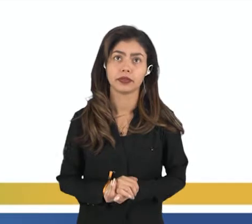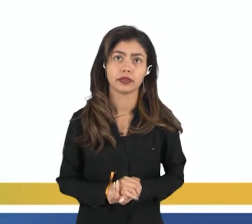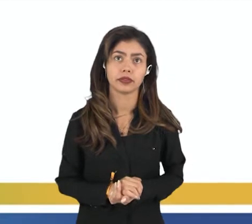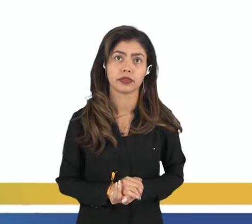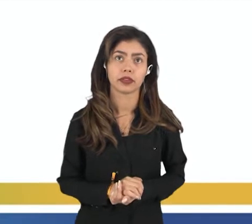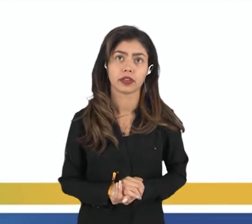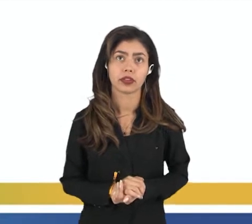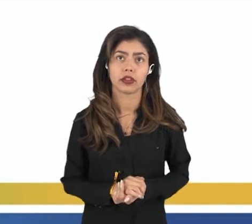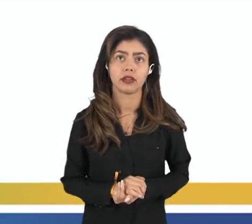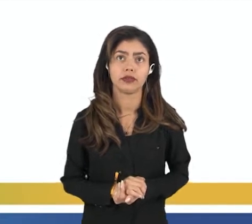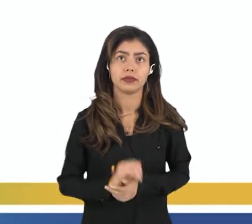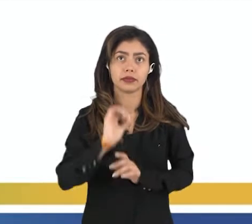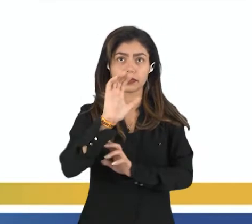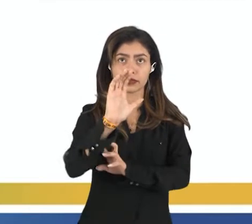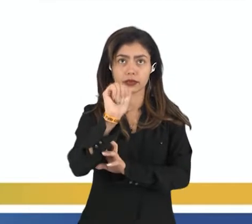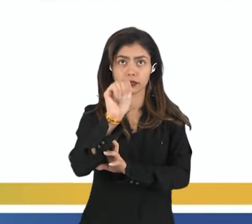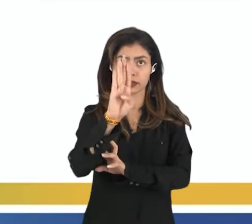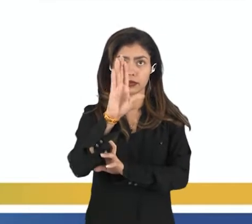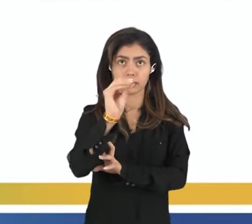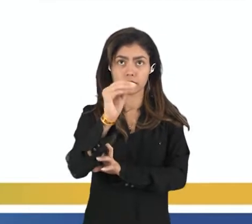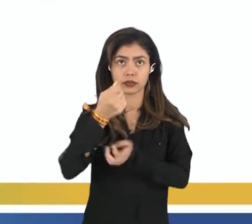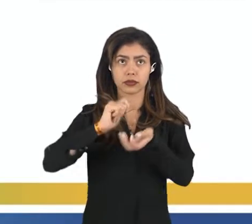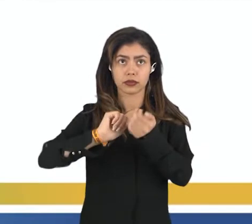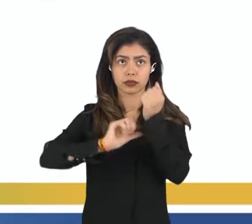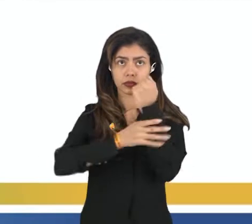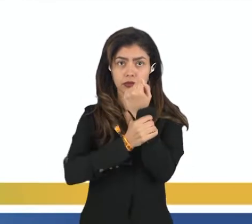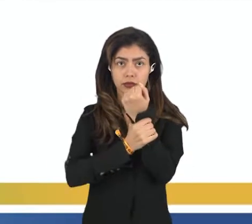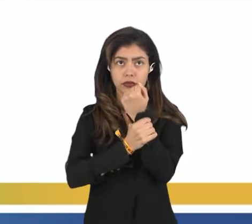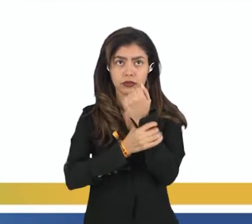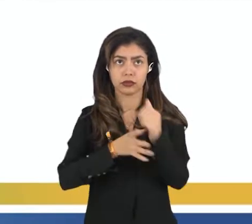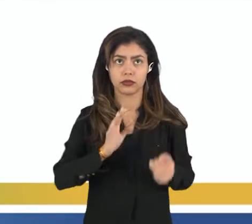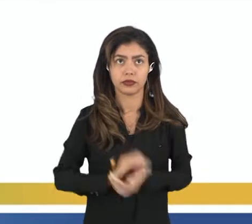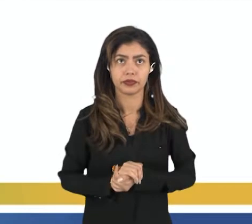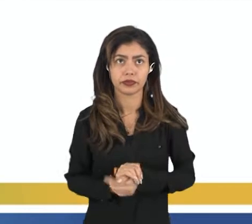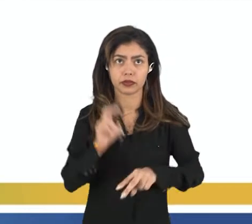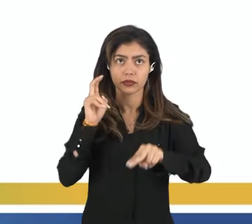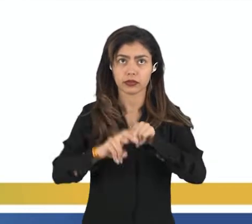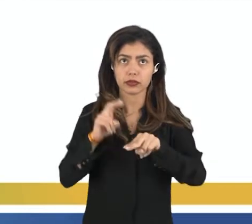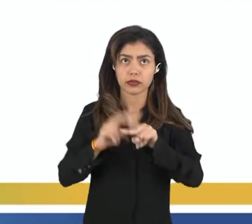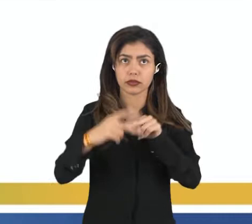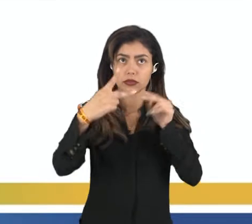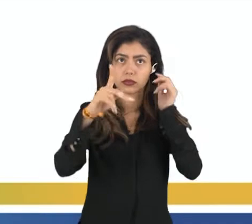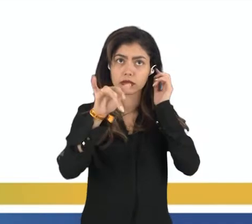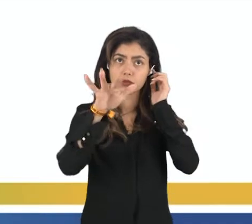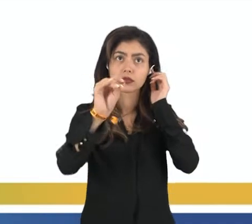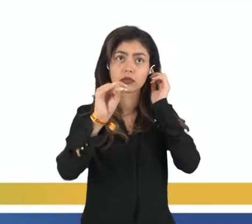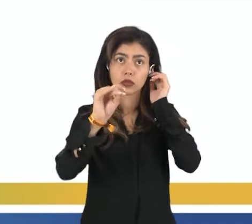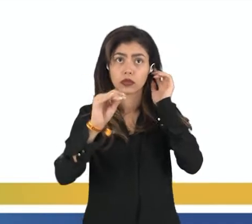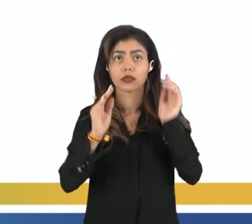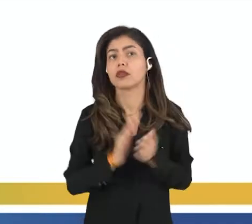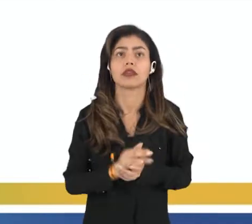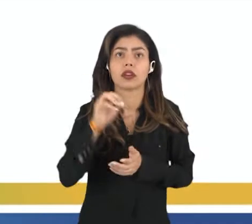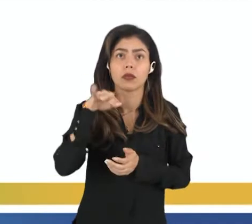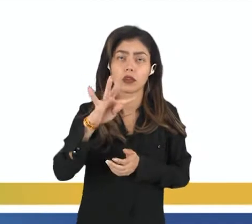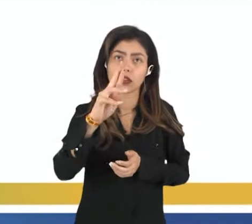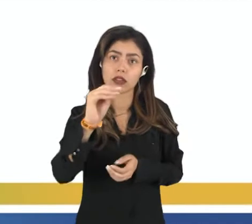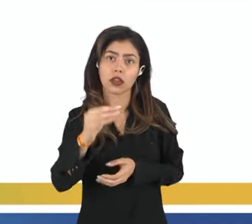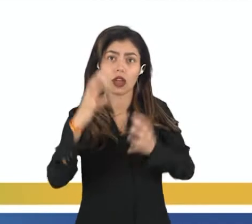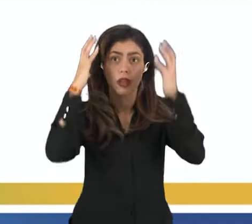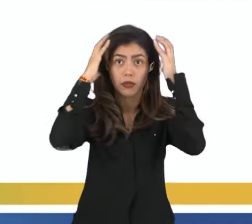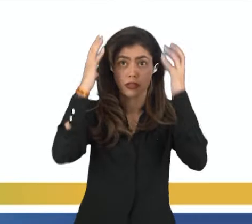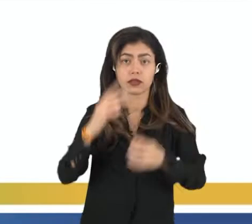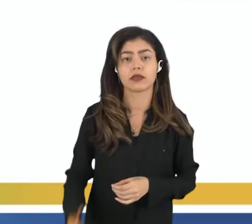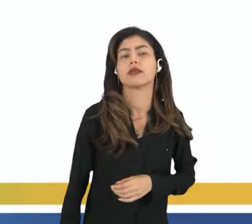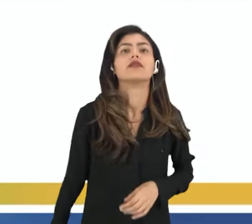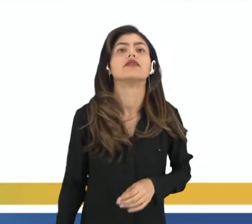arborismo é composto por cabo de segurança, cadeirinha, polia, mosquetão e